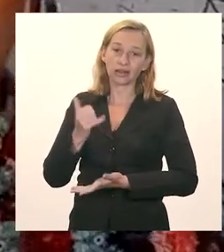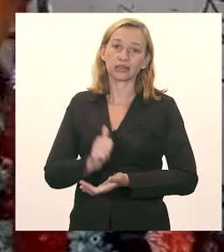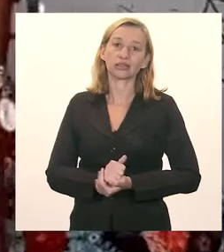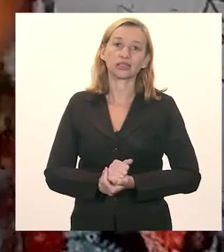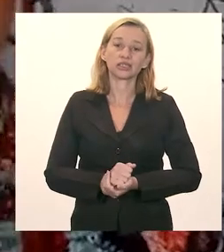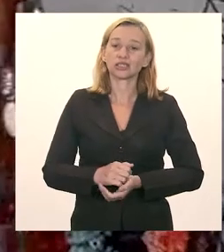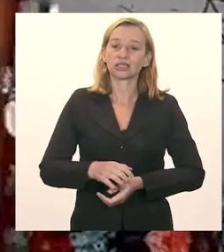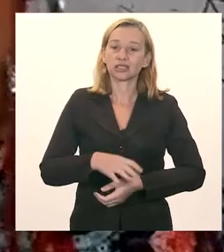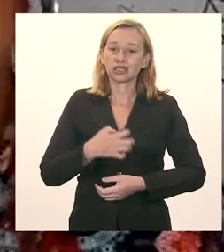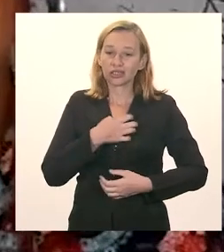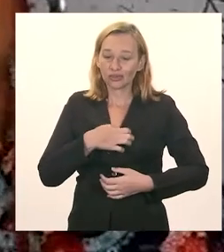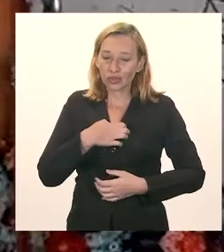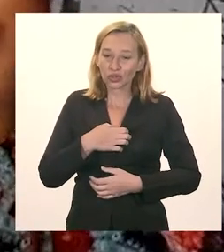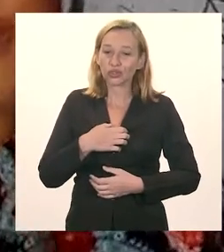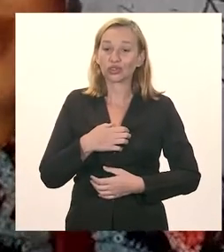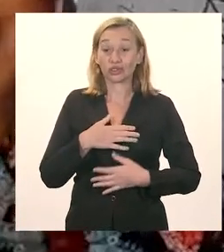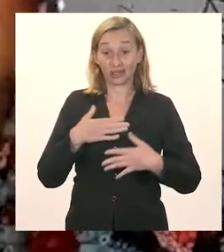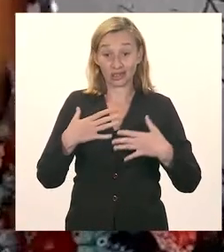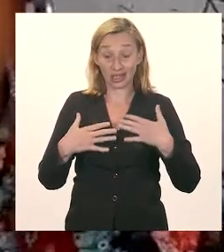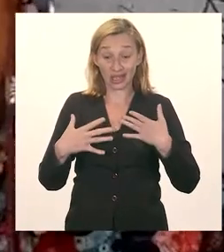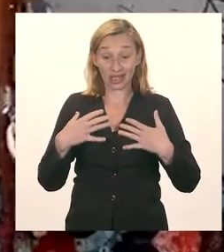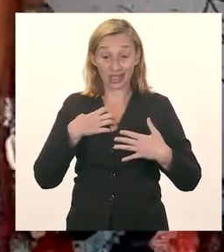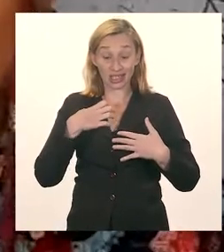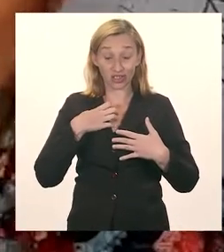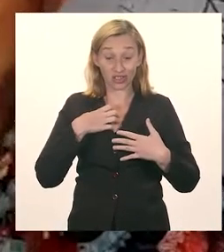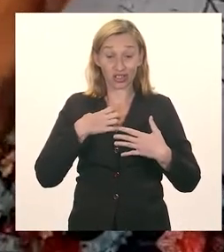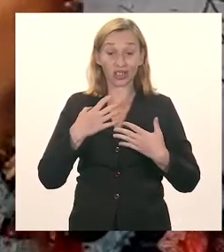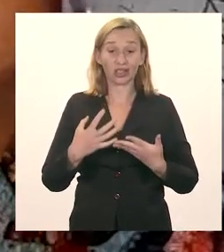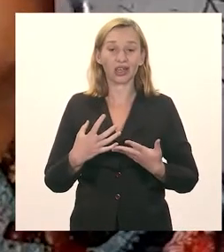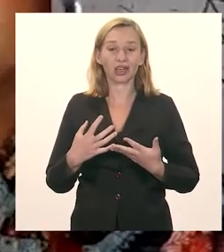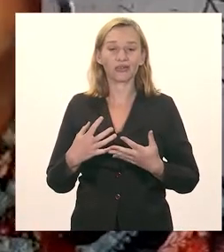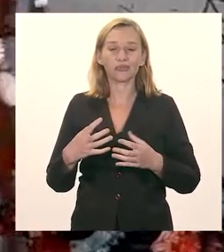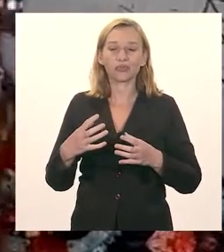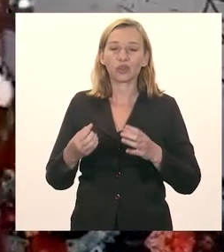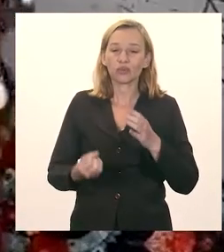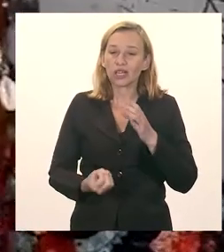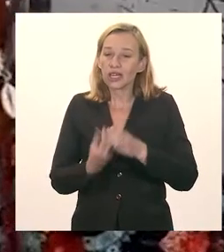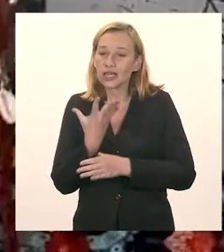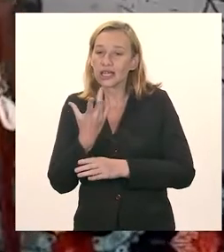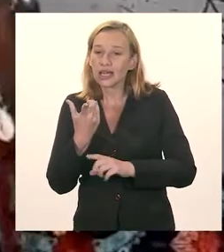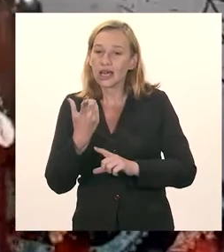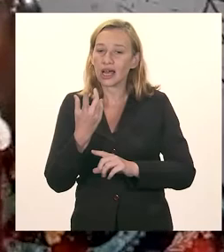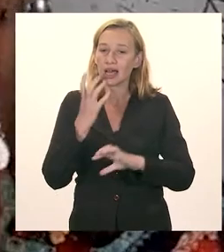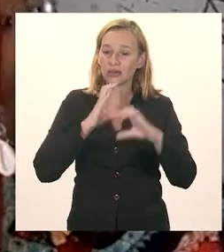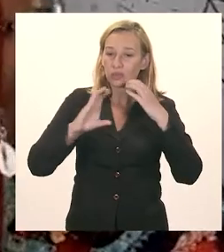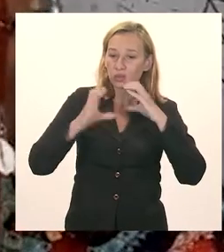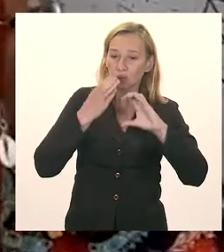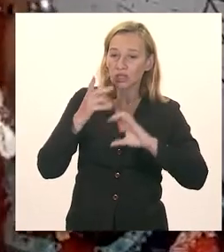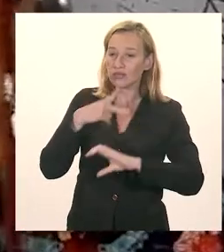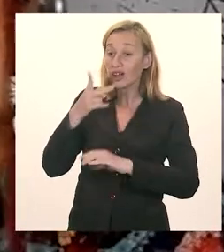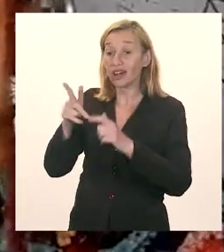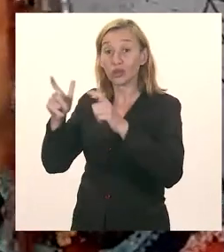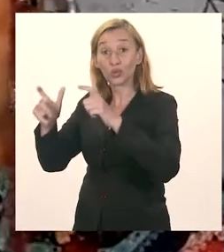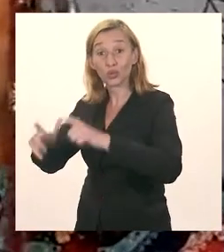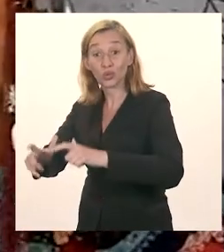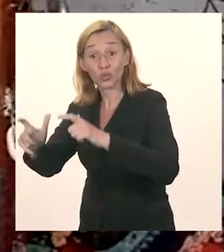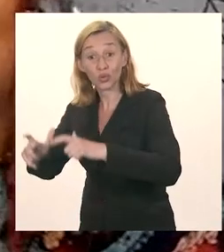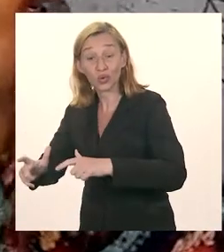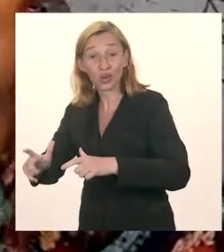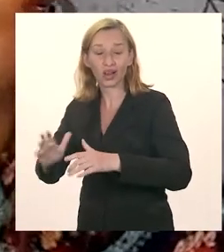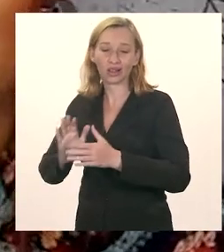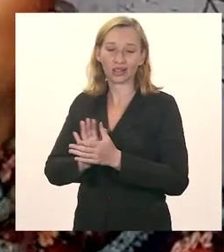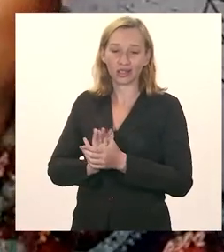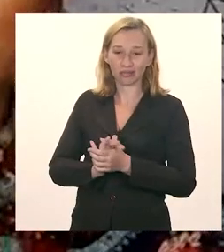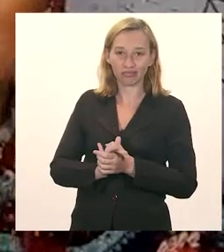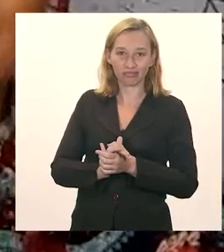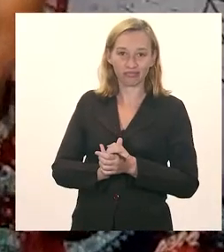E aquilo mexeu muito comigo. Então, eu comecei a compor e falar desse lugar, né? Falar